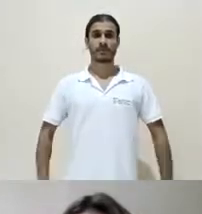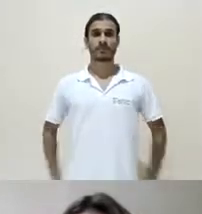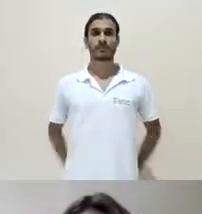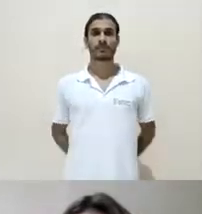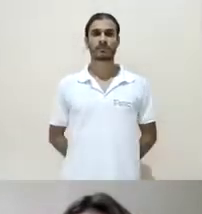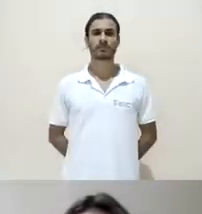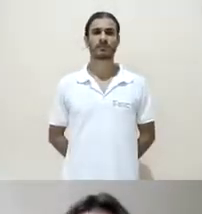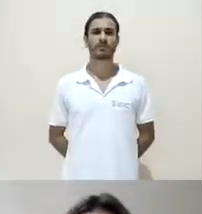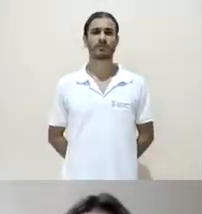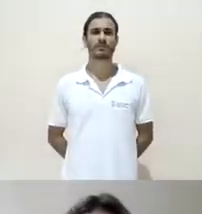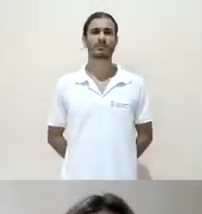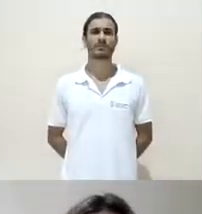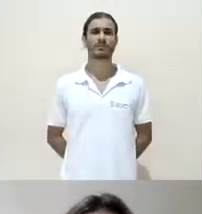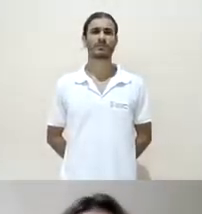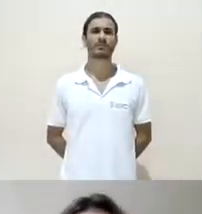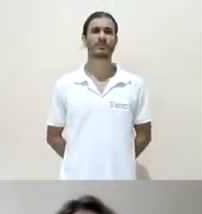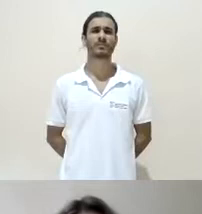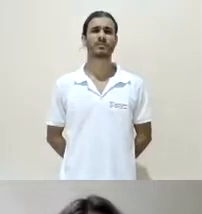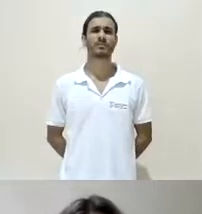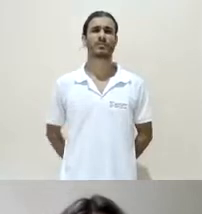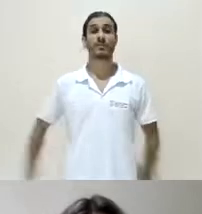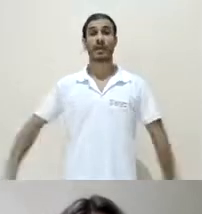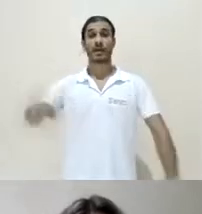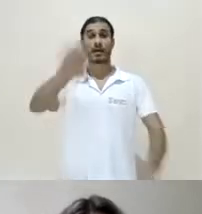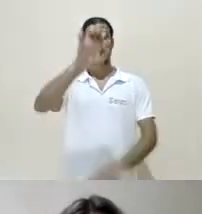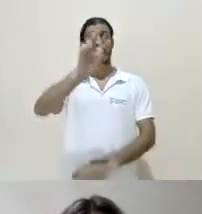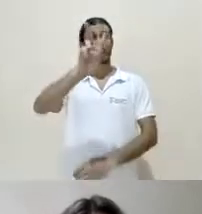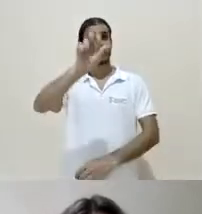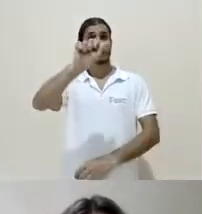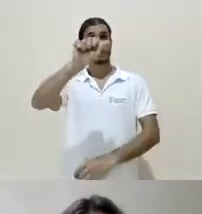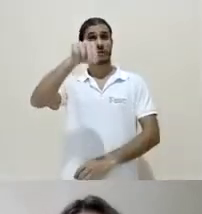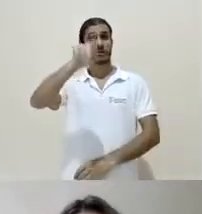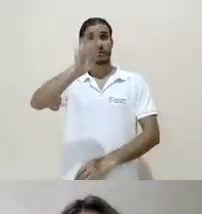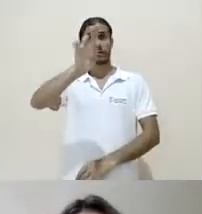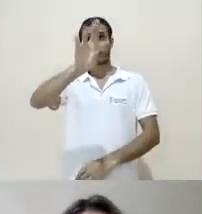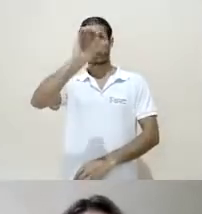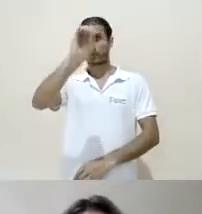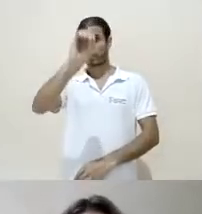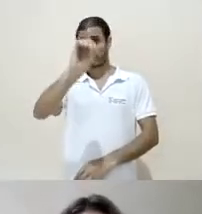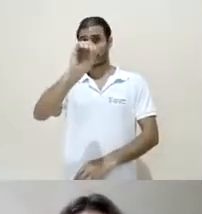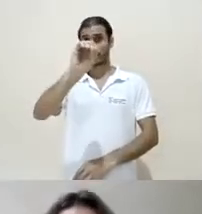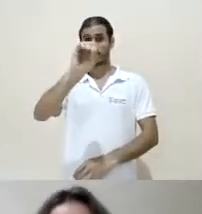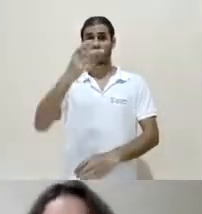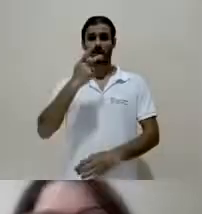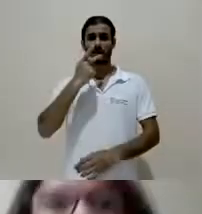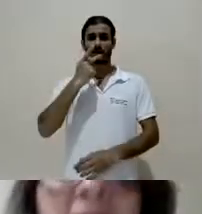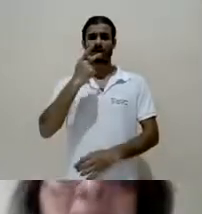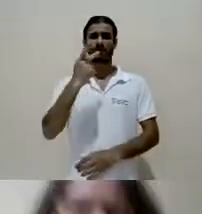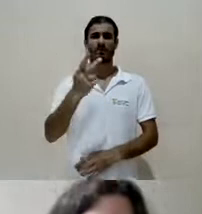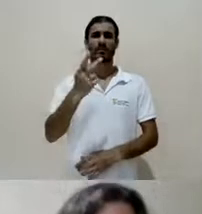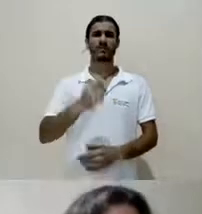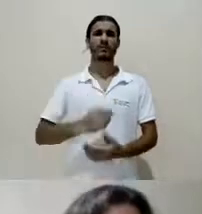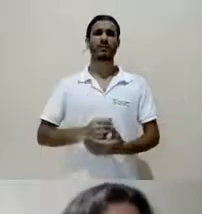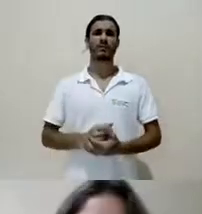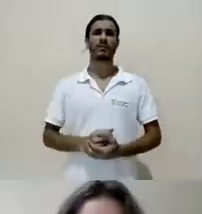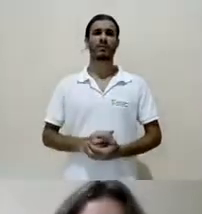O Evandro vai falar sobre uma proposta de avaliação multidimensional da aprendizagem de programação na formação profissional. O